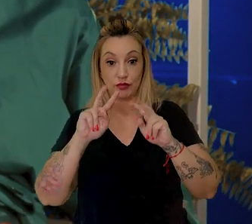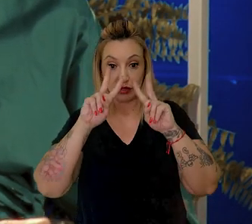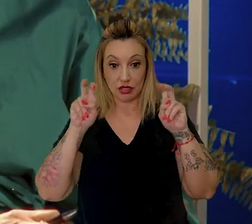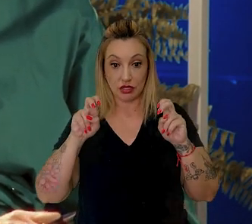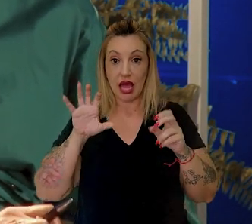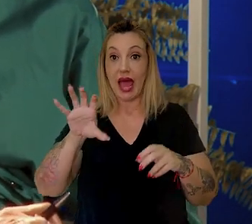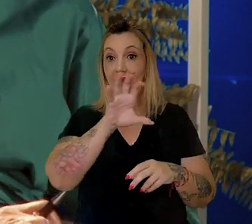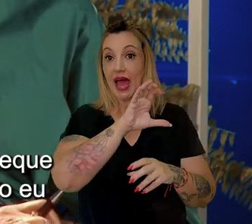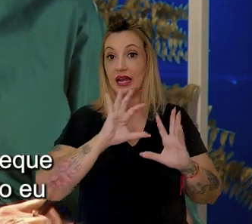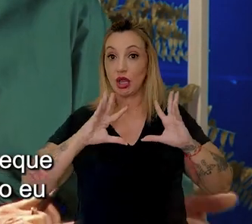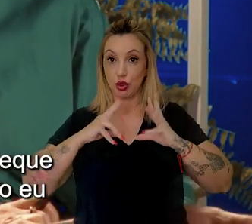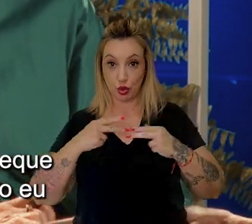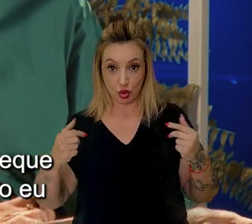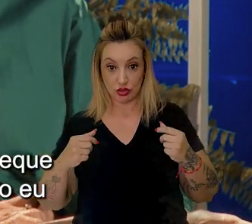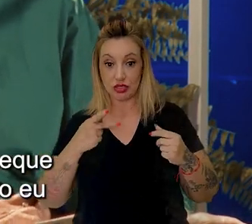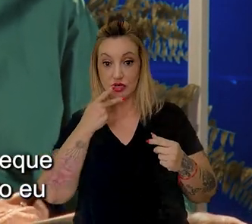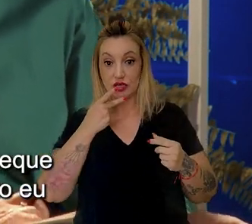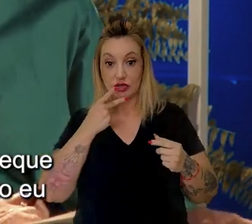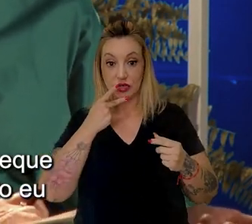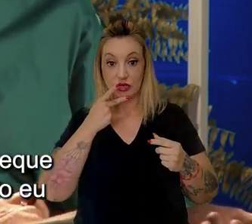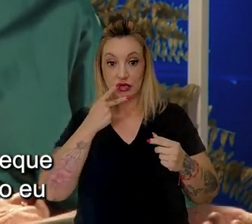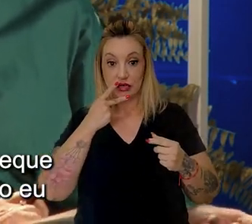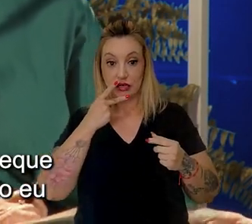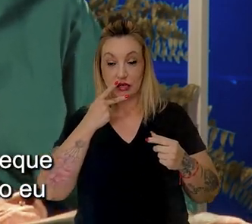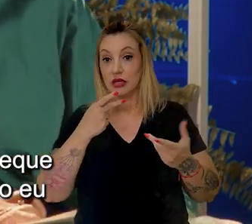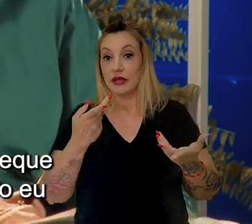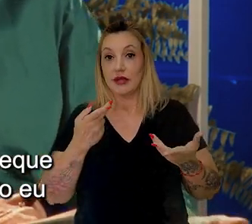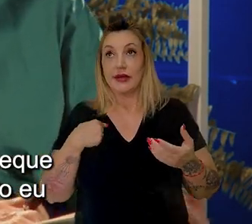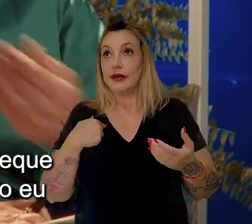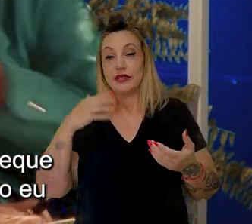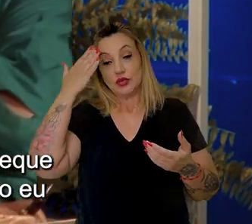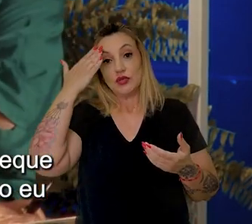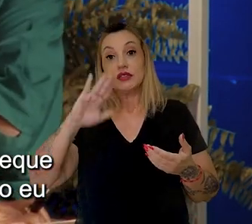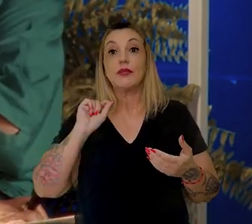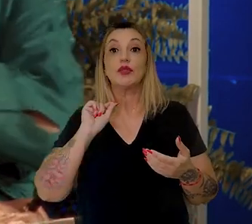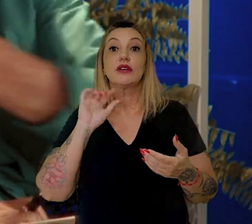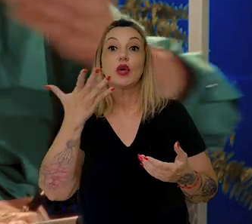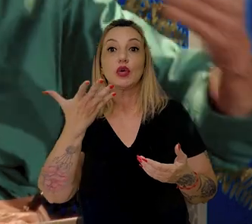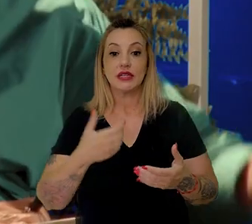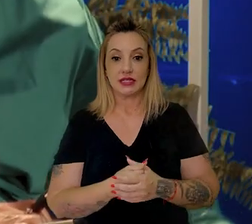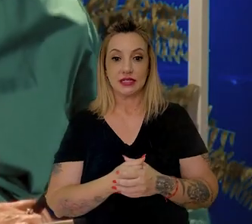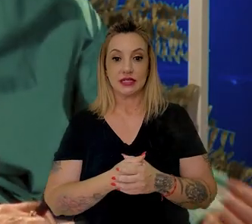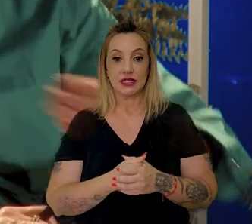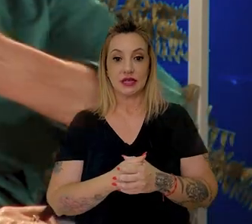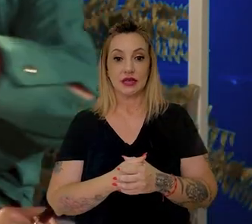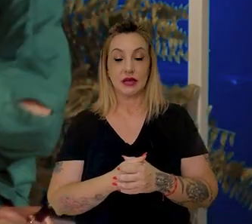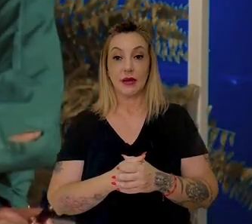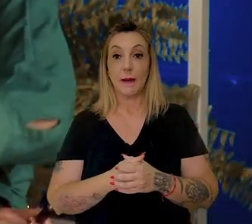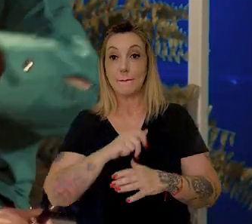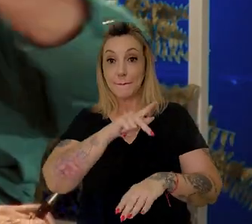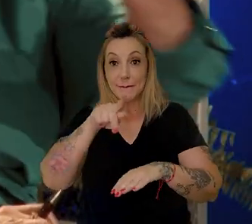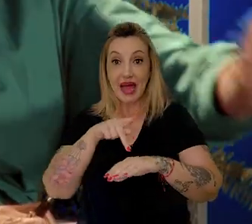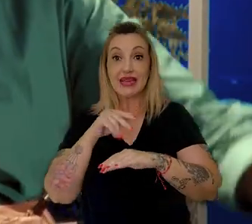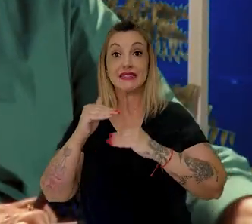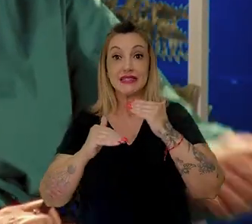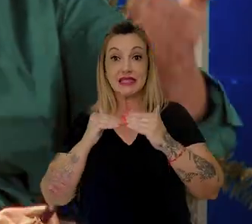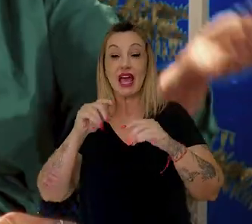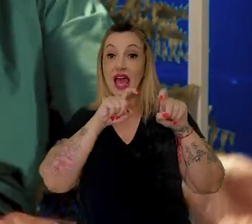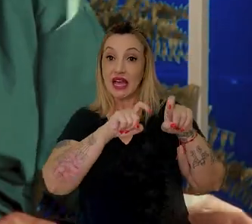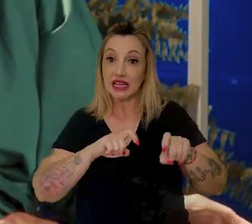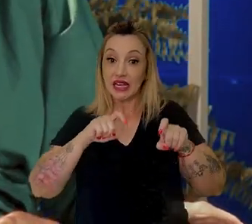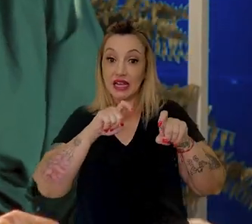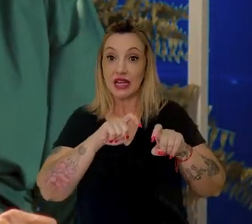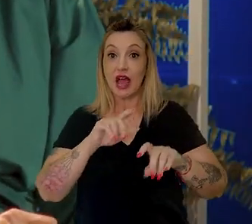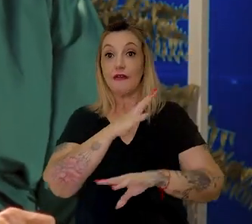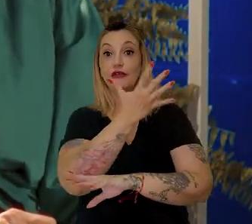em todas as áreas eh eu digo que a gente tá dando um cheque em branco porque a nossa área como eu falei países em desenvolvimento é agricultura